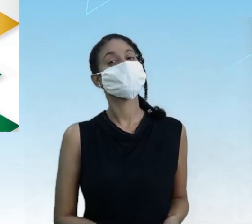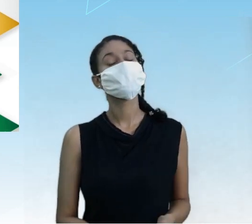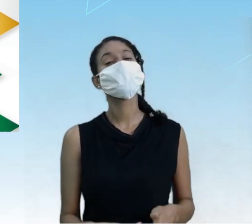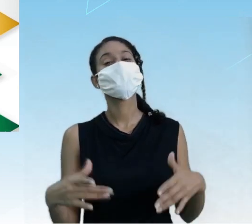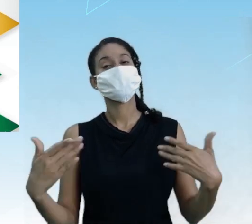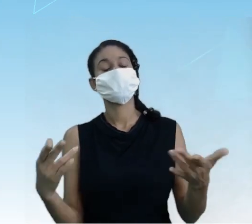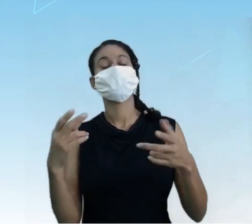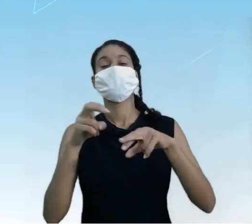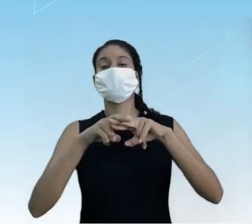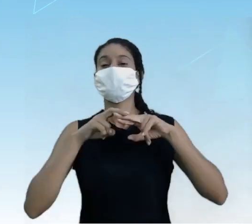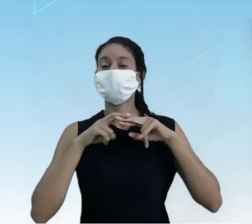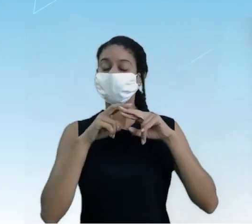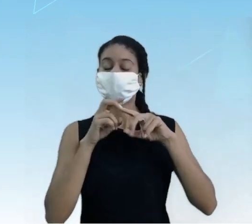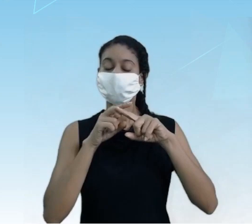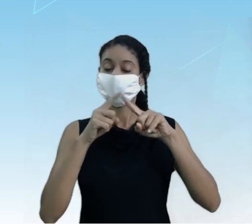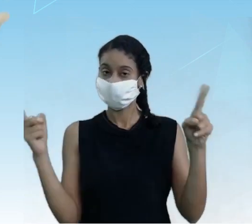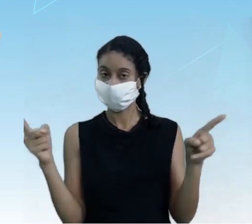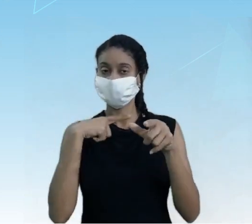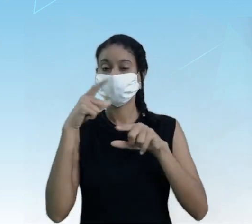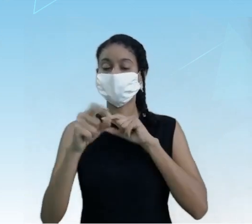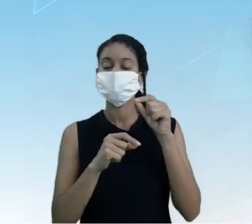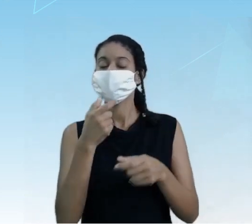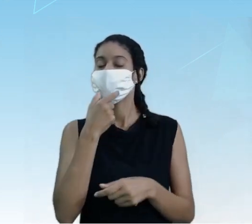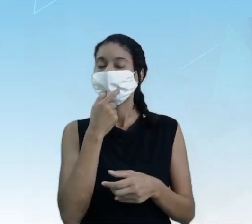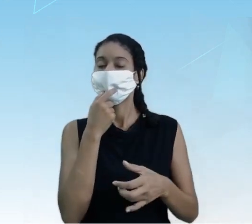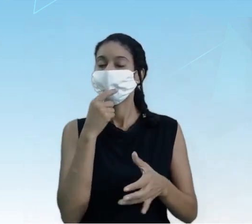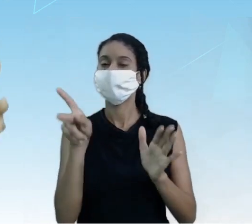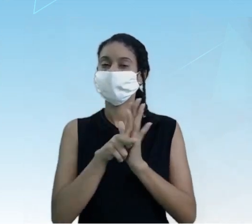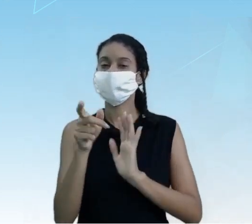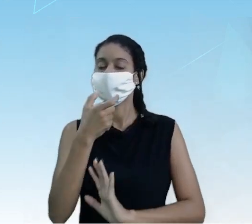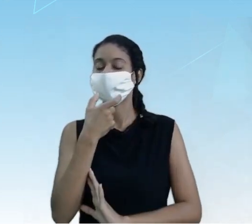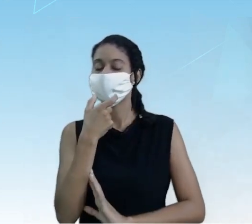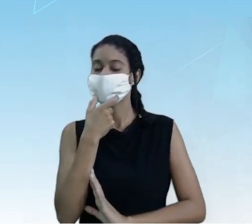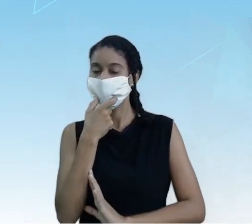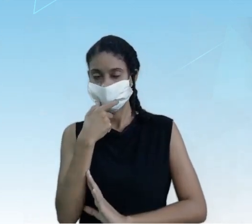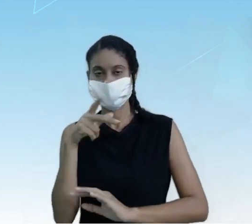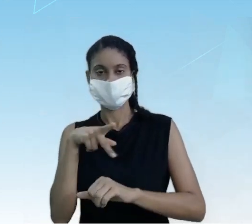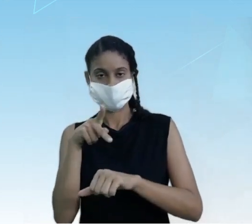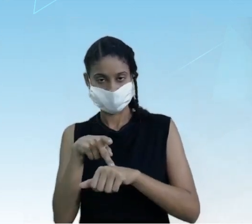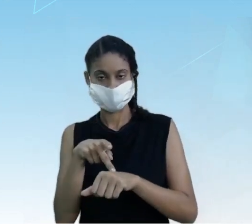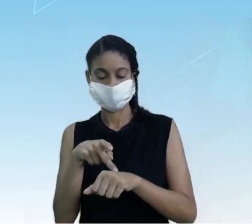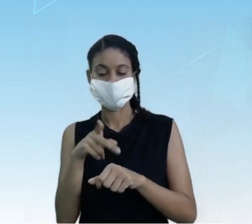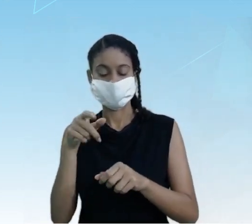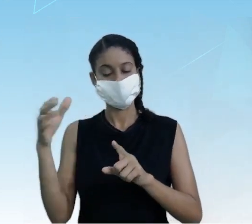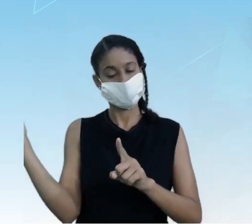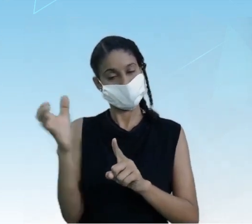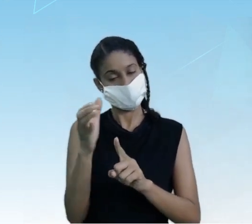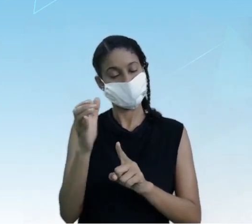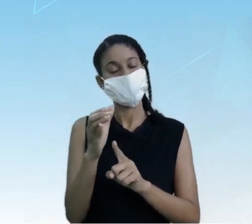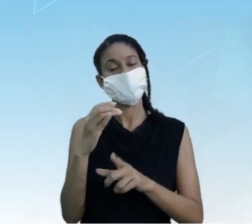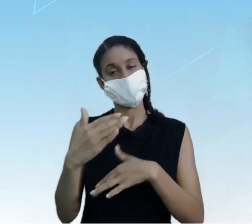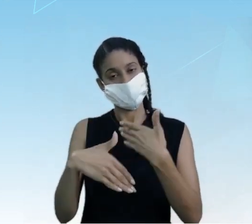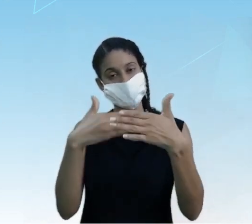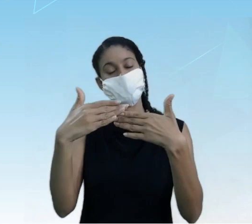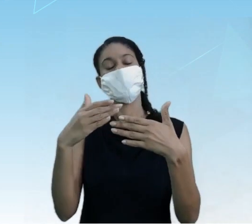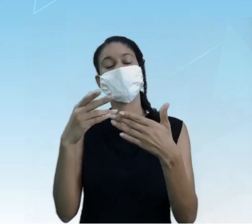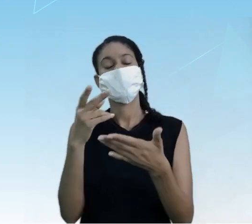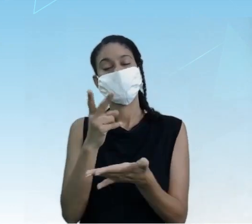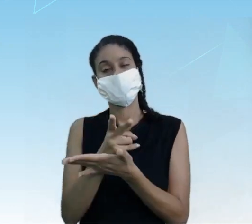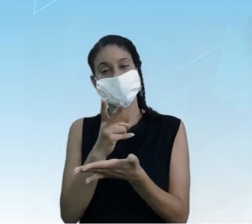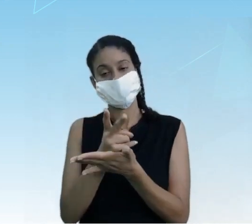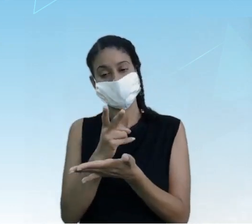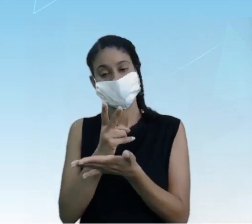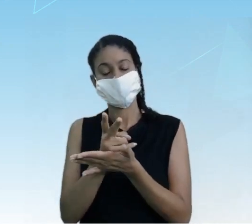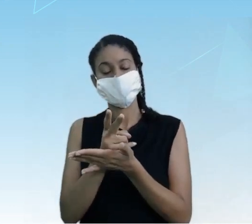mais apesar de tudo, o inglês vindo da Inglaterra foi muito influente nesse processo e ele se mantém